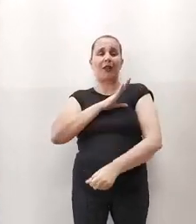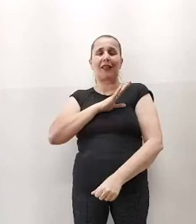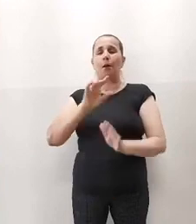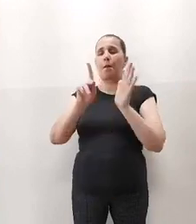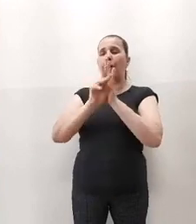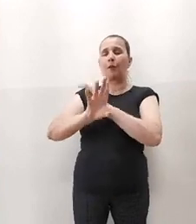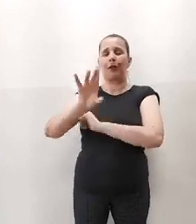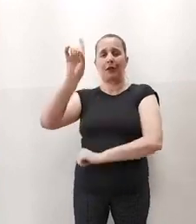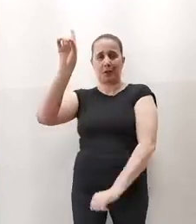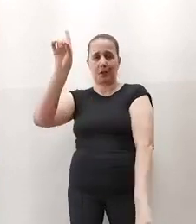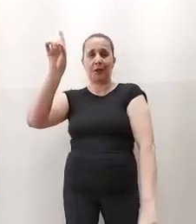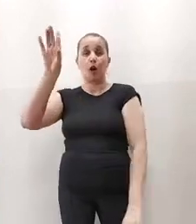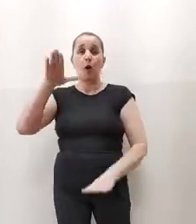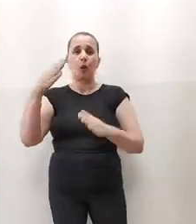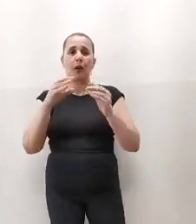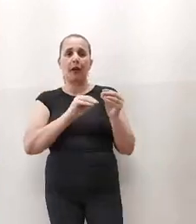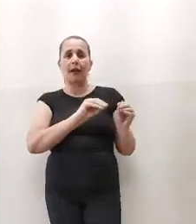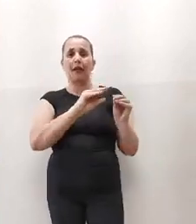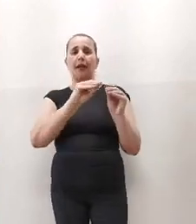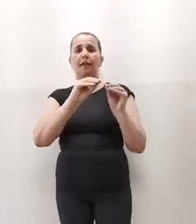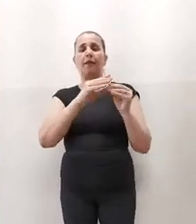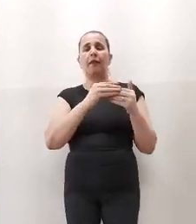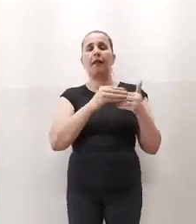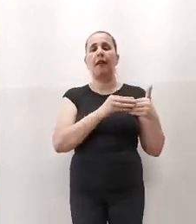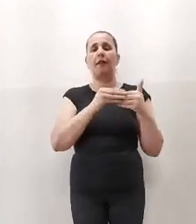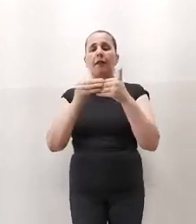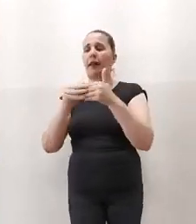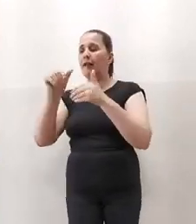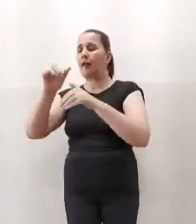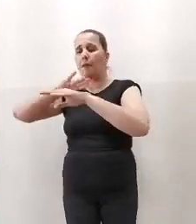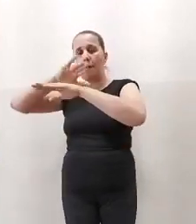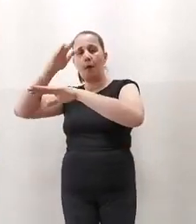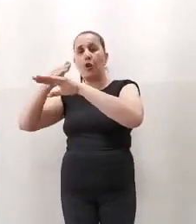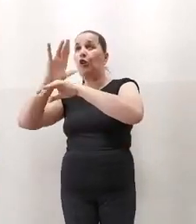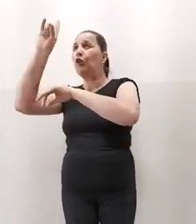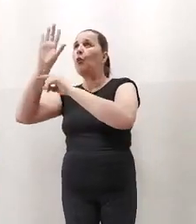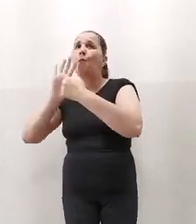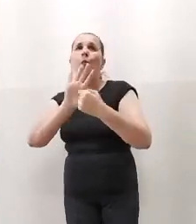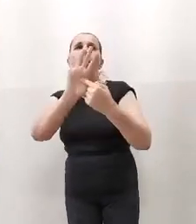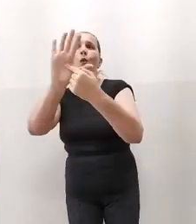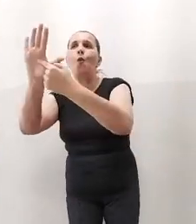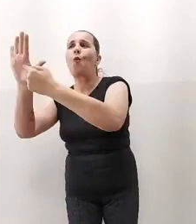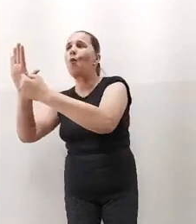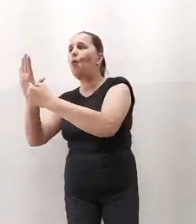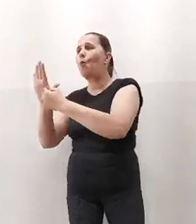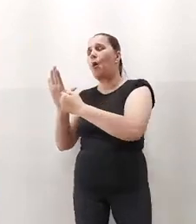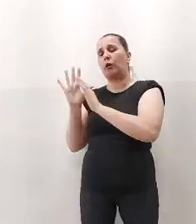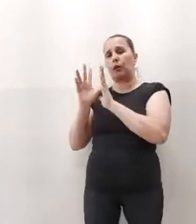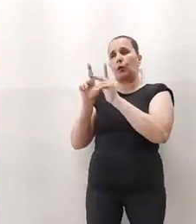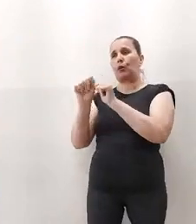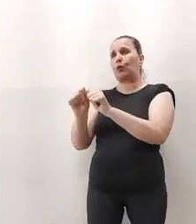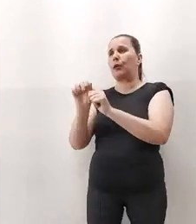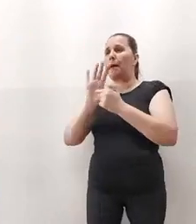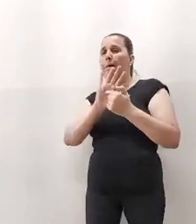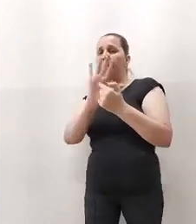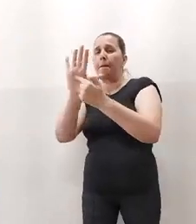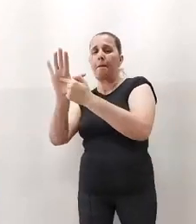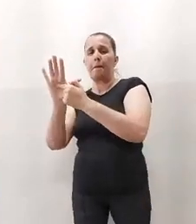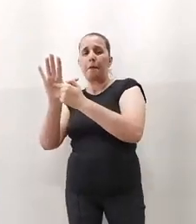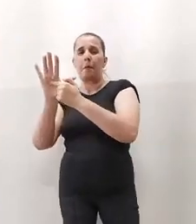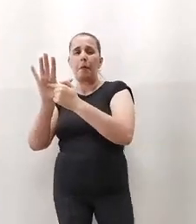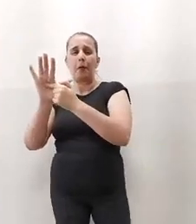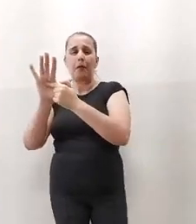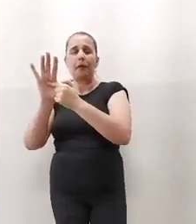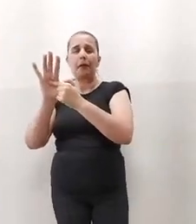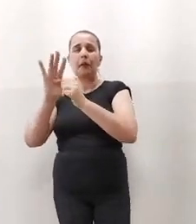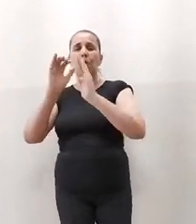é levado ali para o monte, e Deus mostra tudo ali para ele, e Deus mostra o tabernáculo celestial para